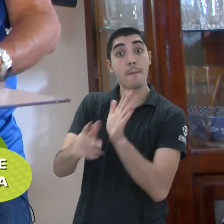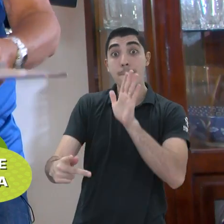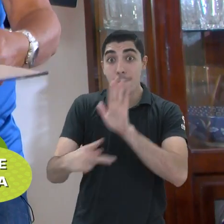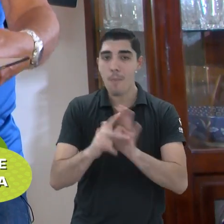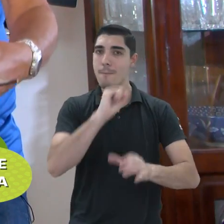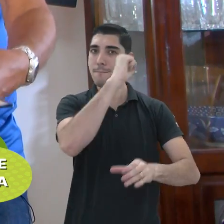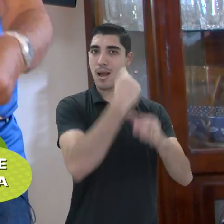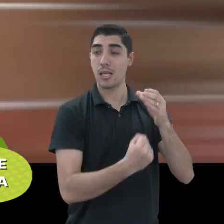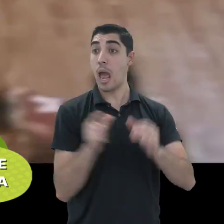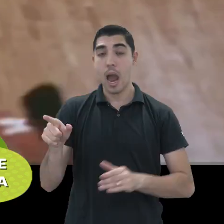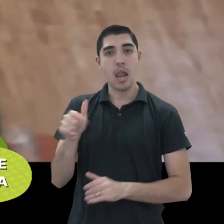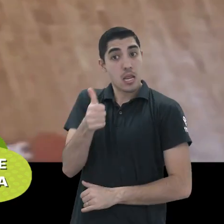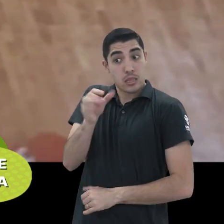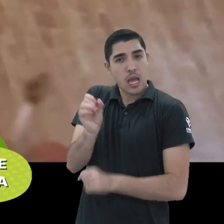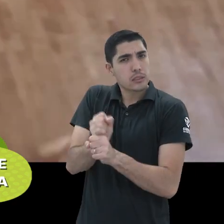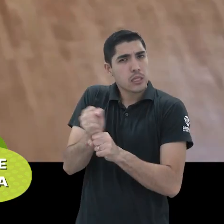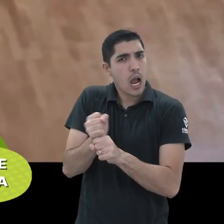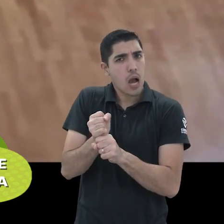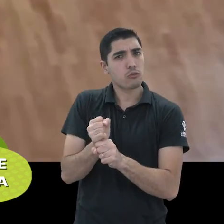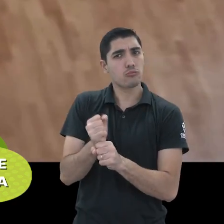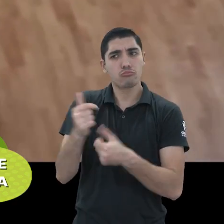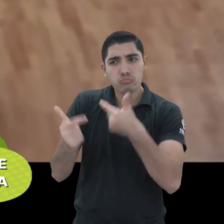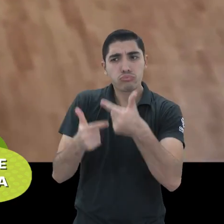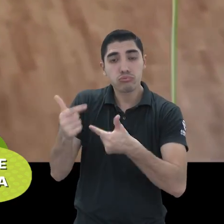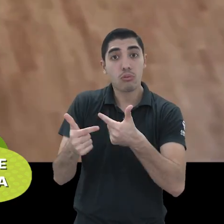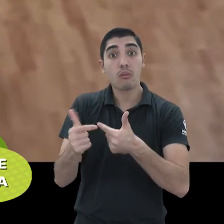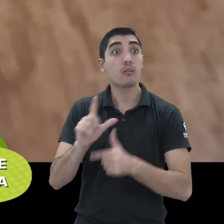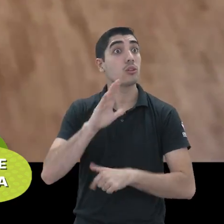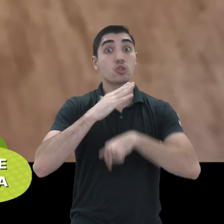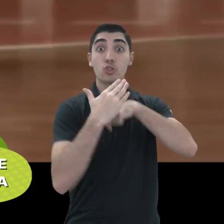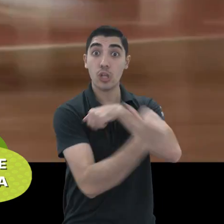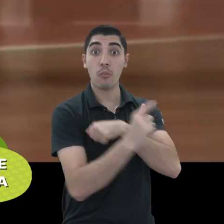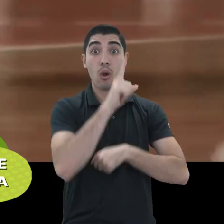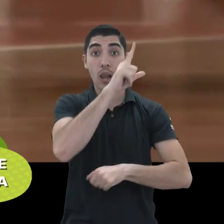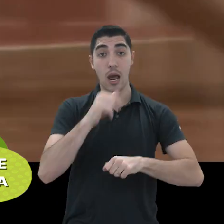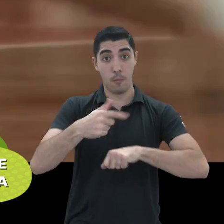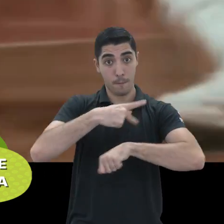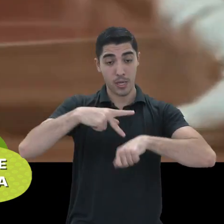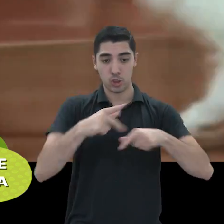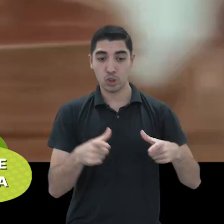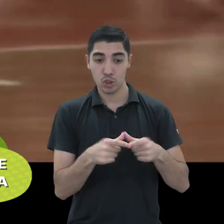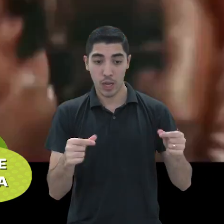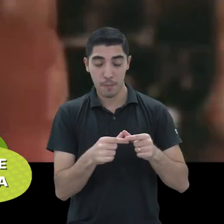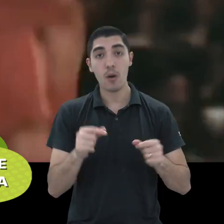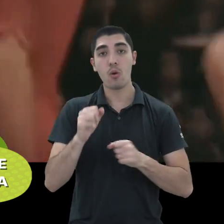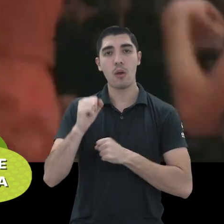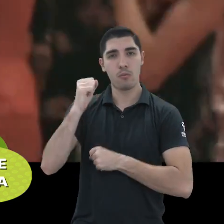menos de 10 anos de carreira foi escalado para apitar a final olímpica de Tóquio em